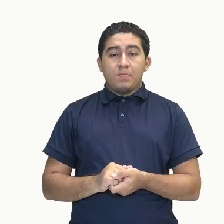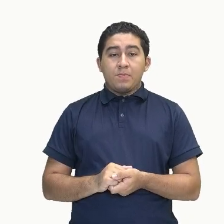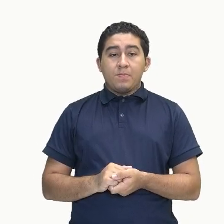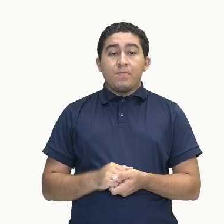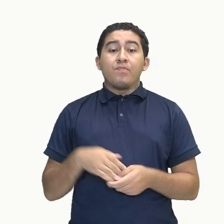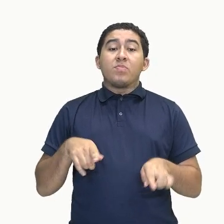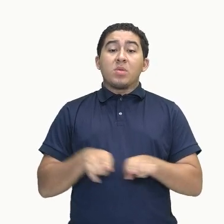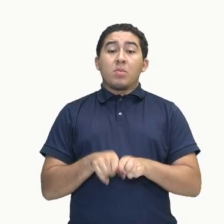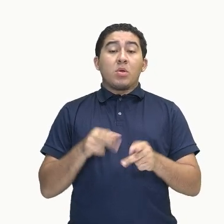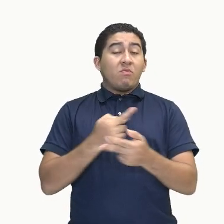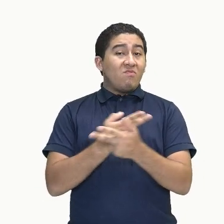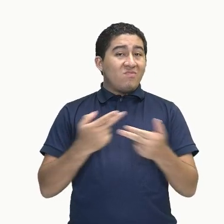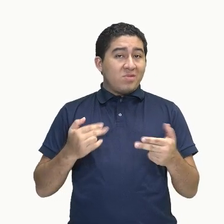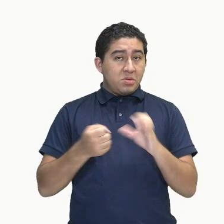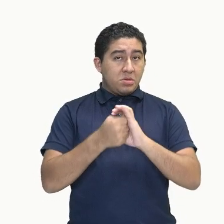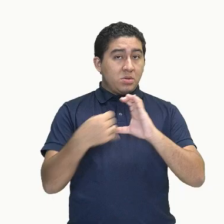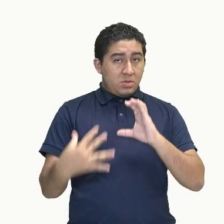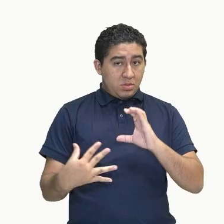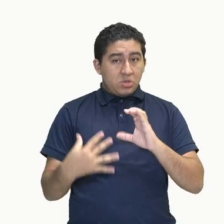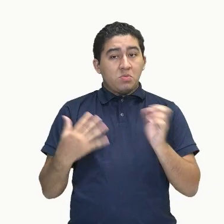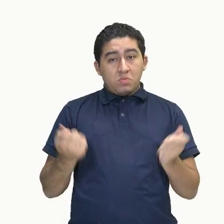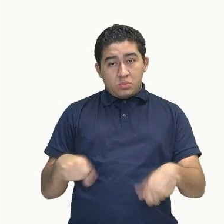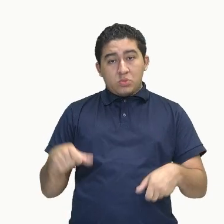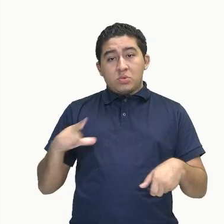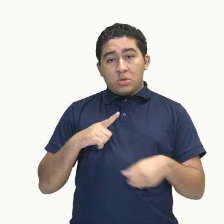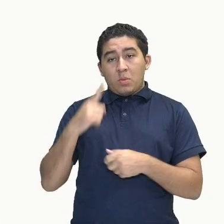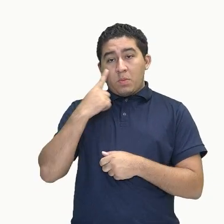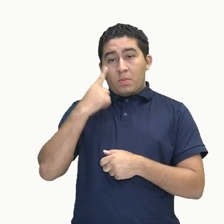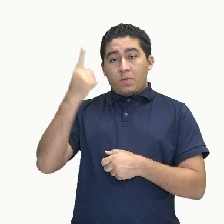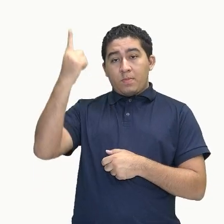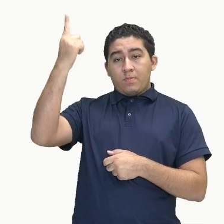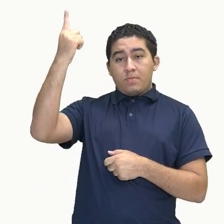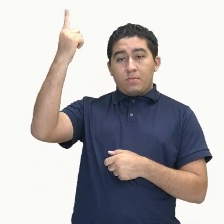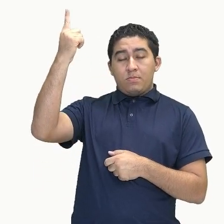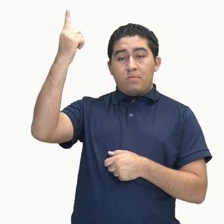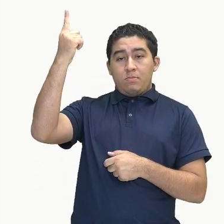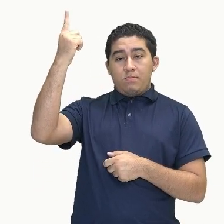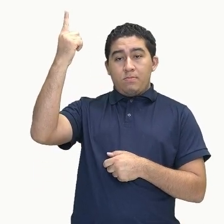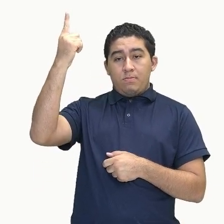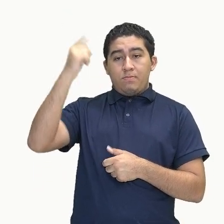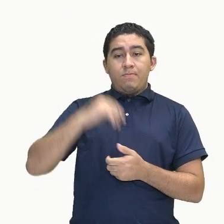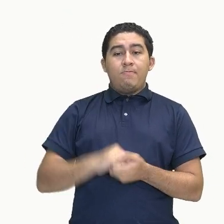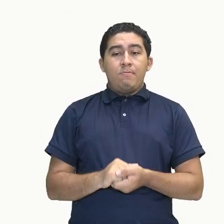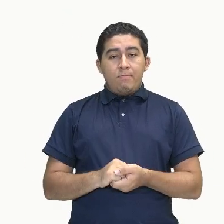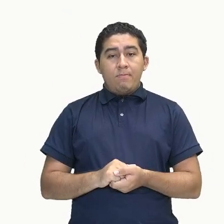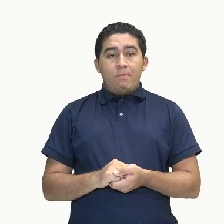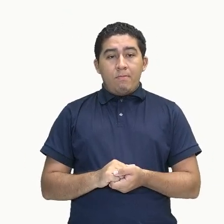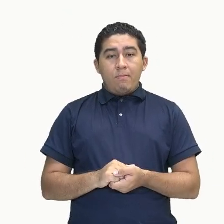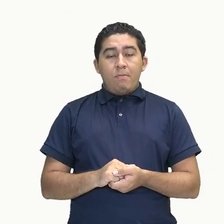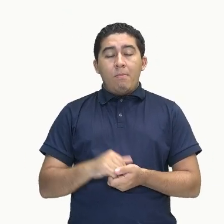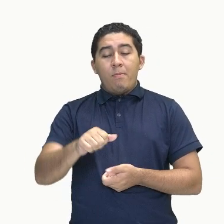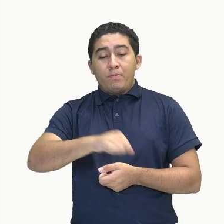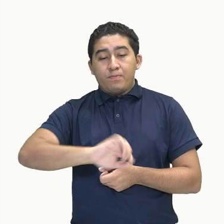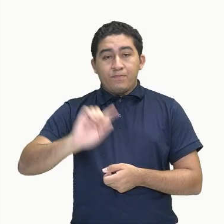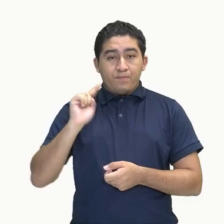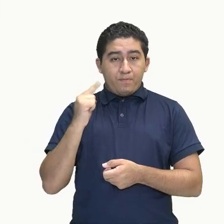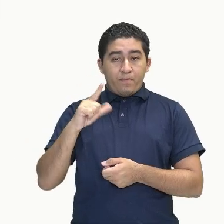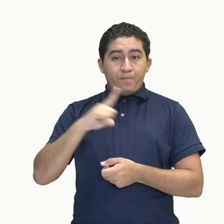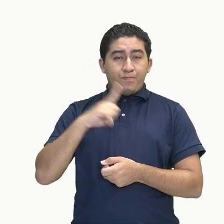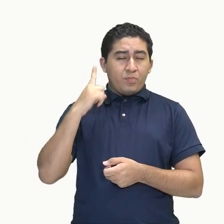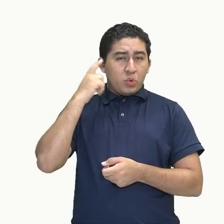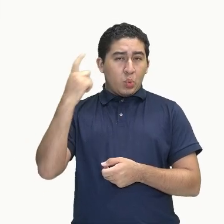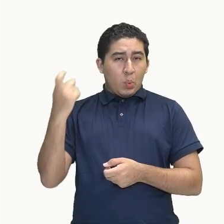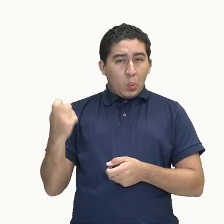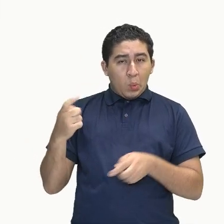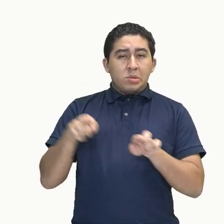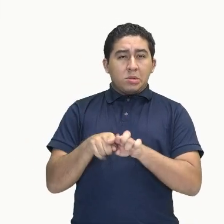diversos elementos, né? Que compõem esse espaço geográfico. No espaço geográfico, nós temos poluição sonora, né, nas